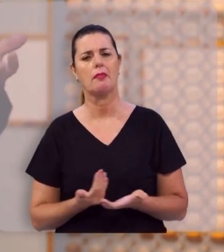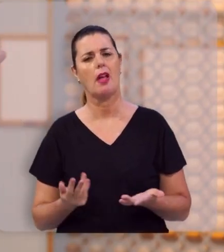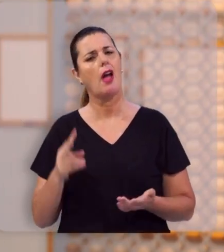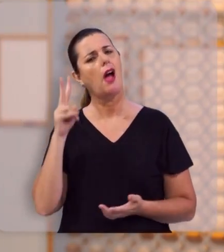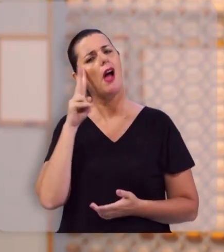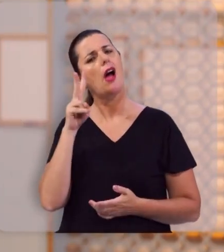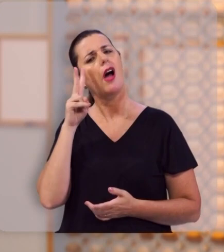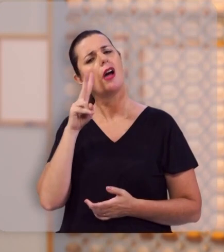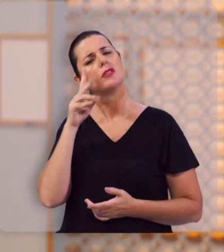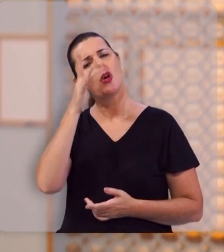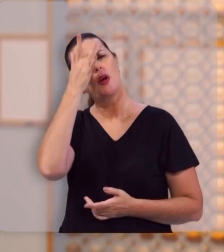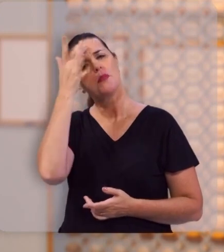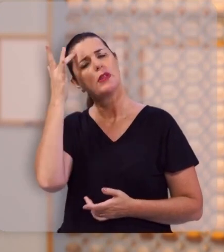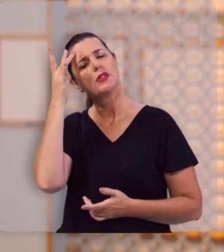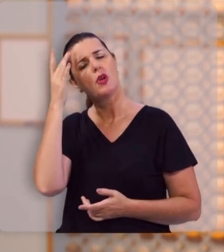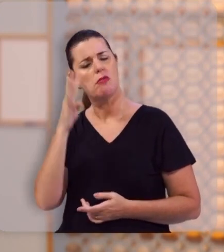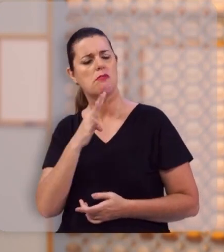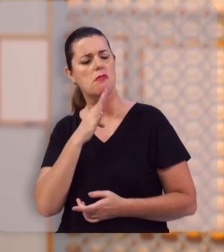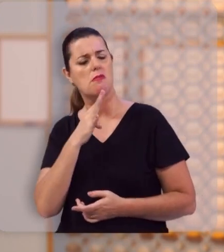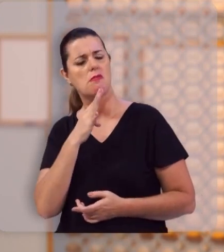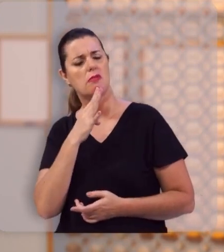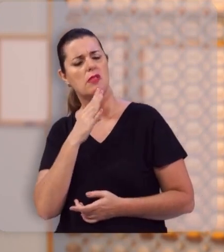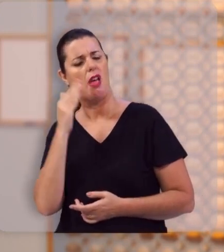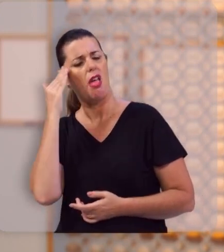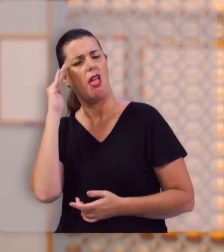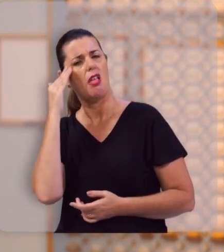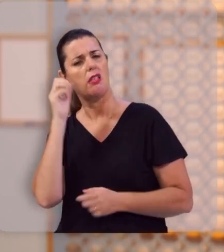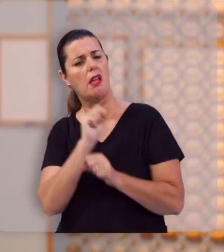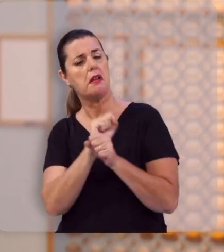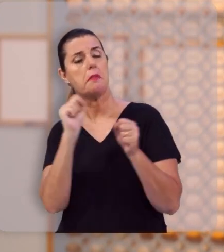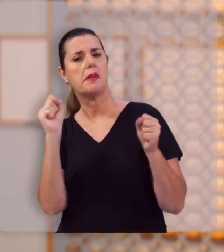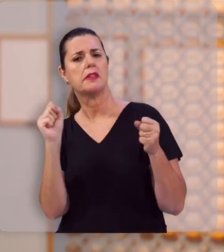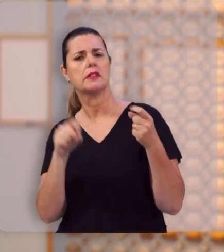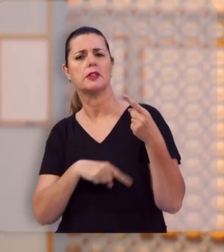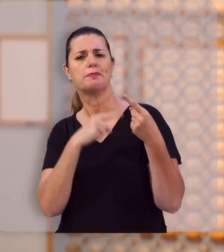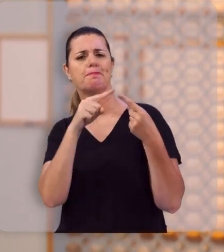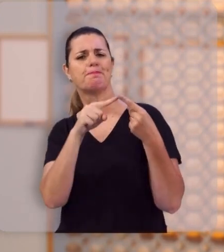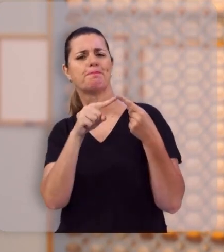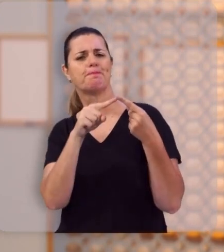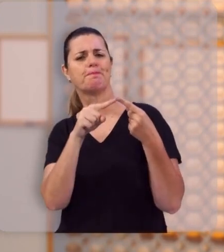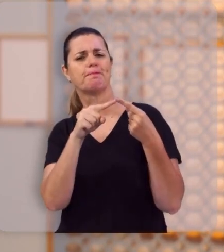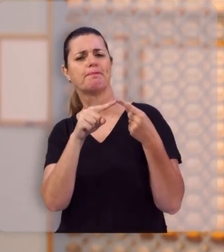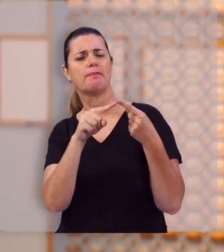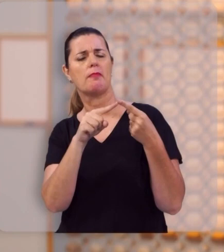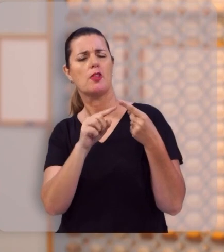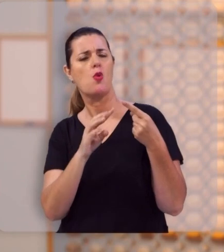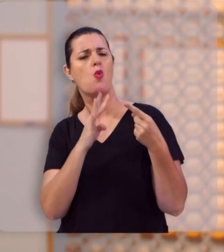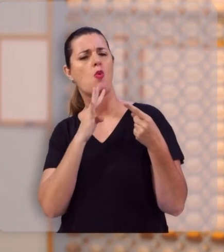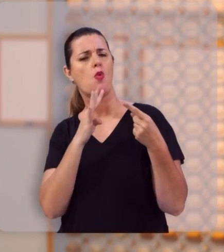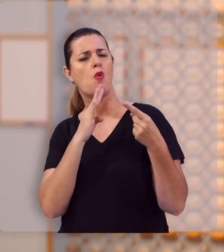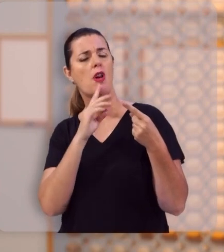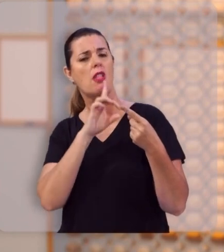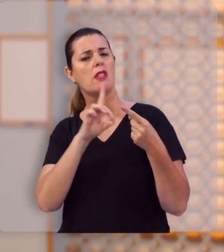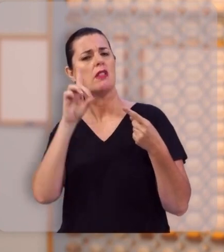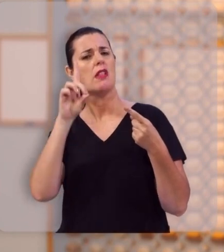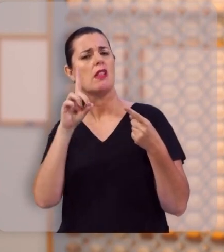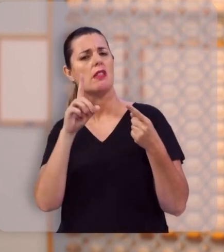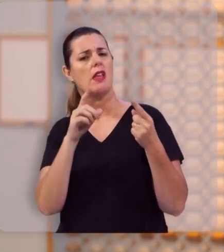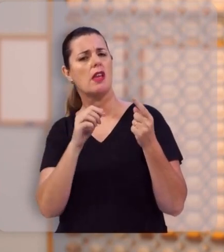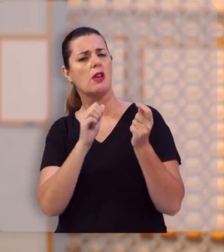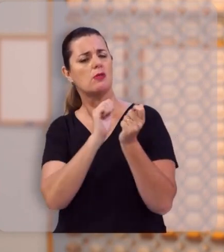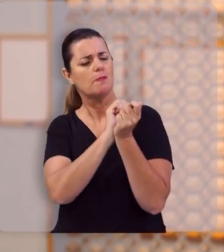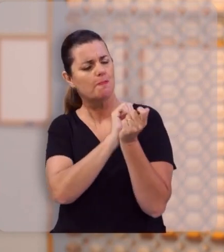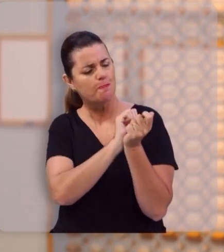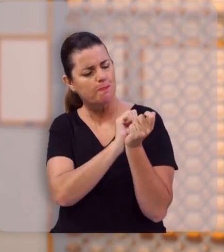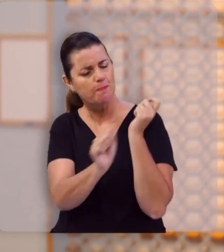Esta é a história de alguém que reconhece a libertação, que reconhece que Deus rompeu